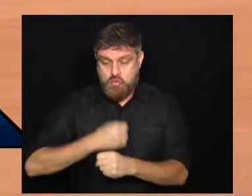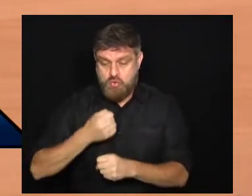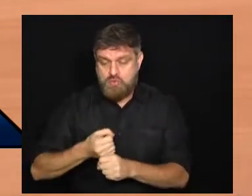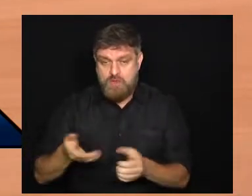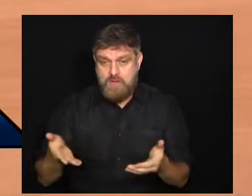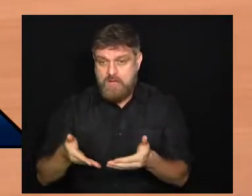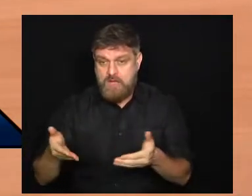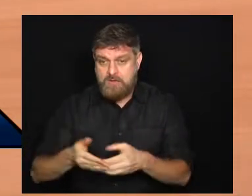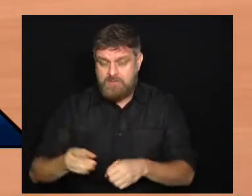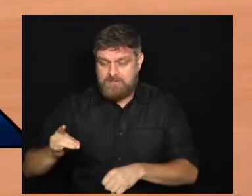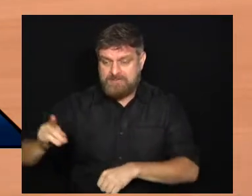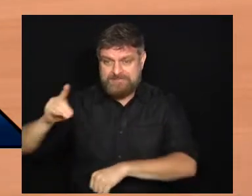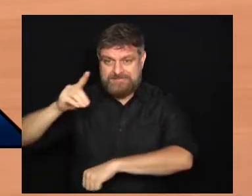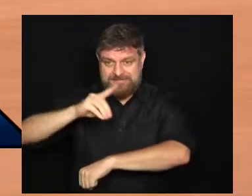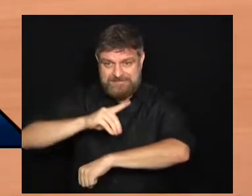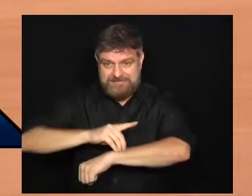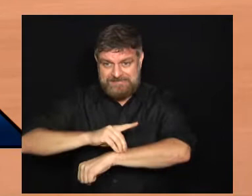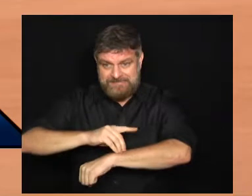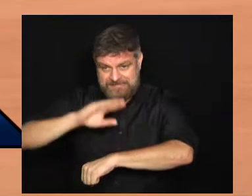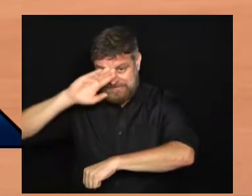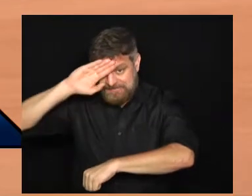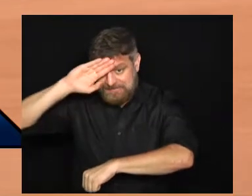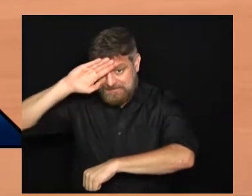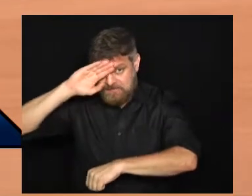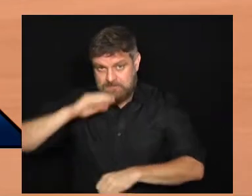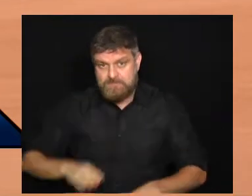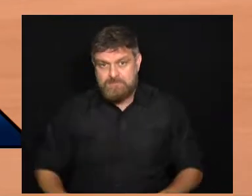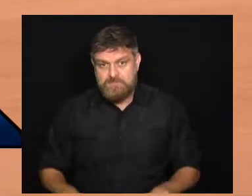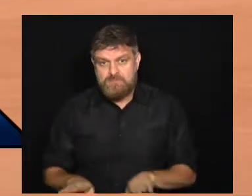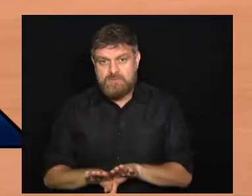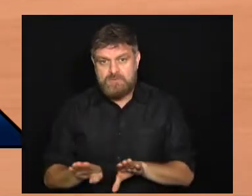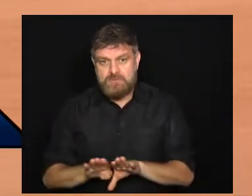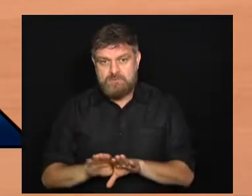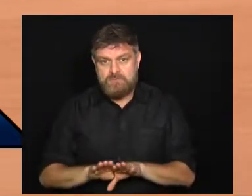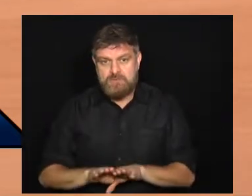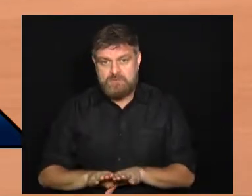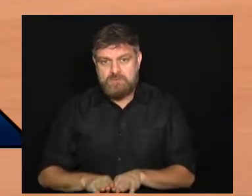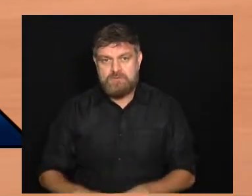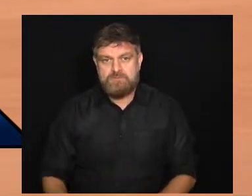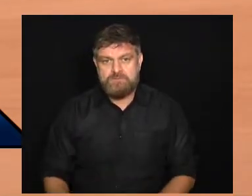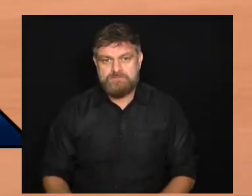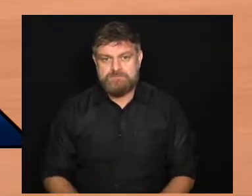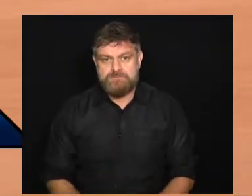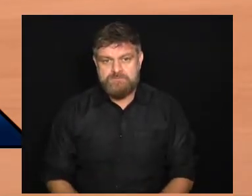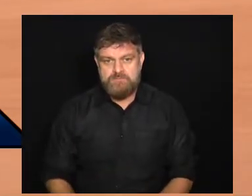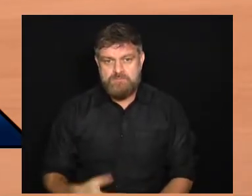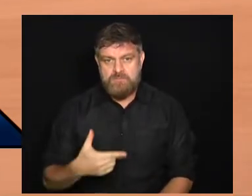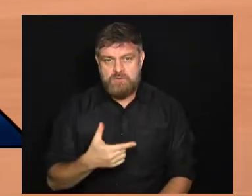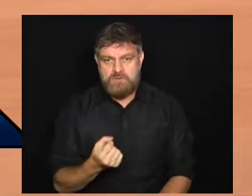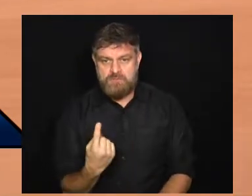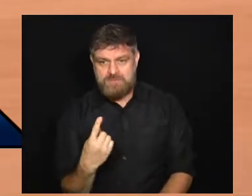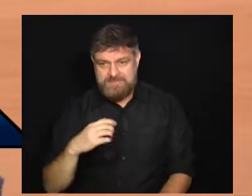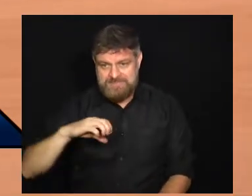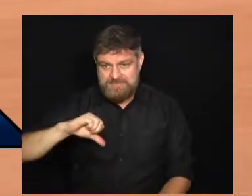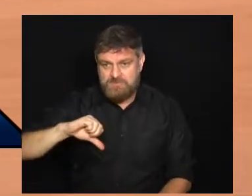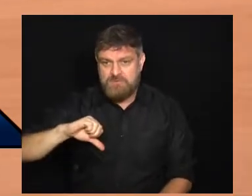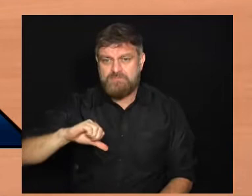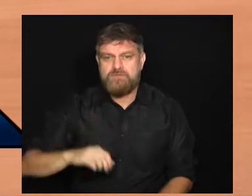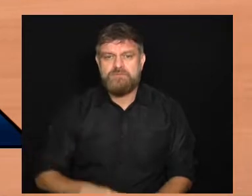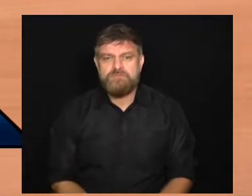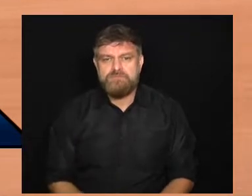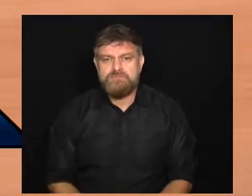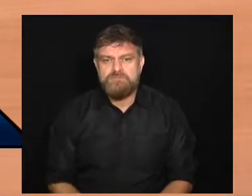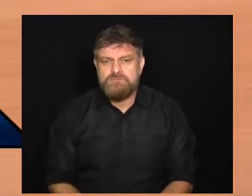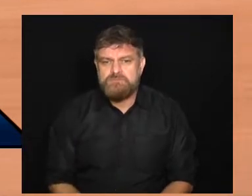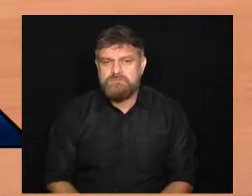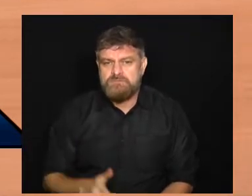né, a dengue e o 2019 nCoV, né, que parece que ganhou o nome ontem, né, pelo que eu vi. Hoje